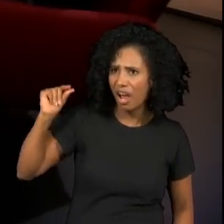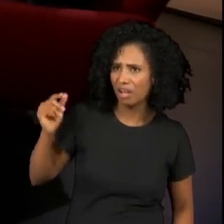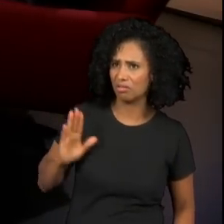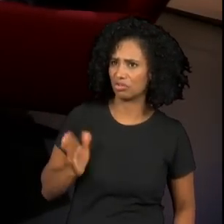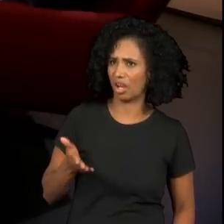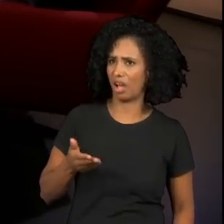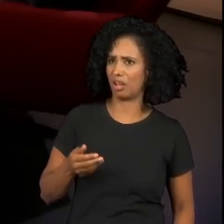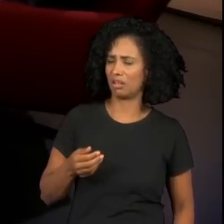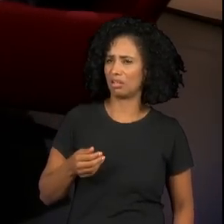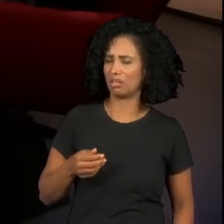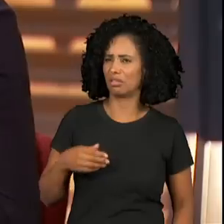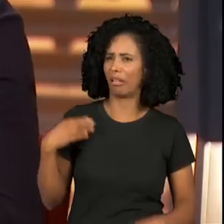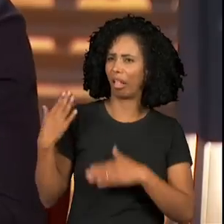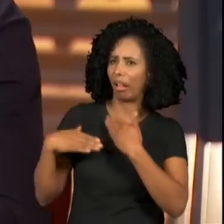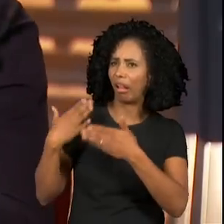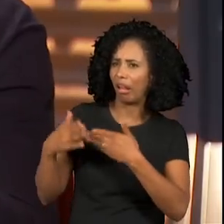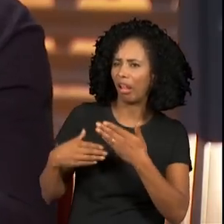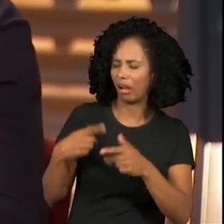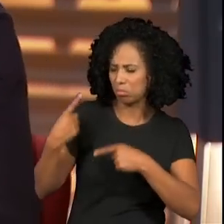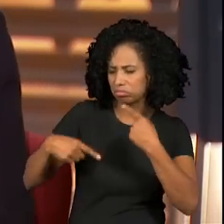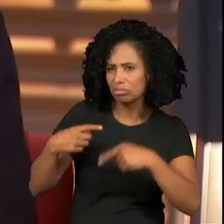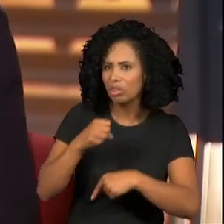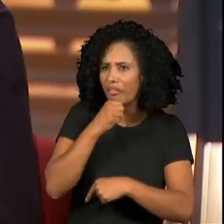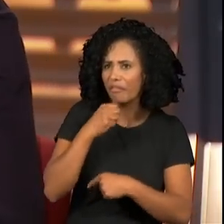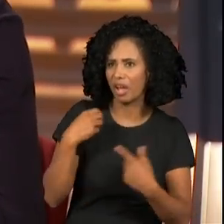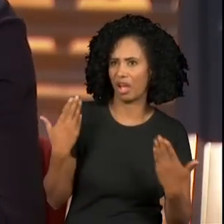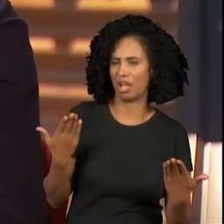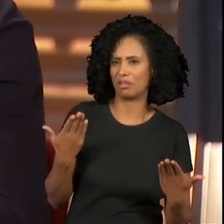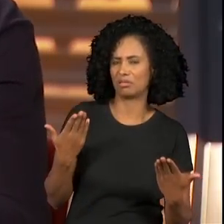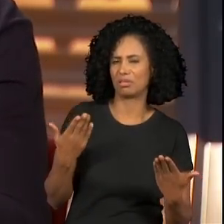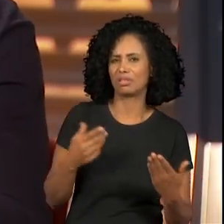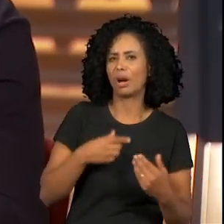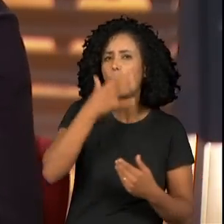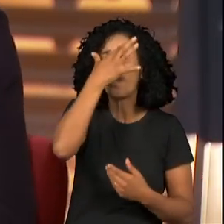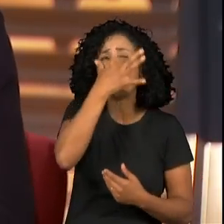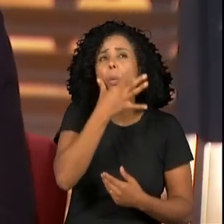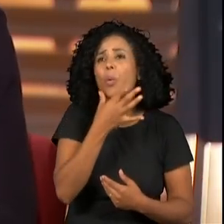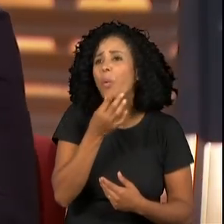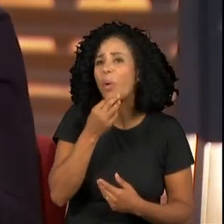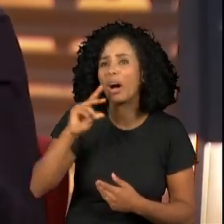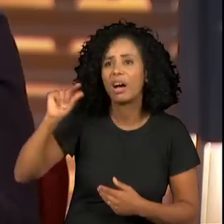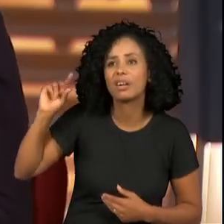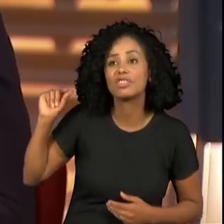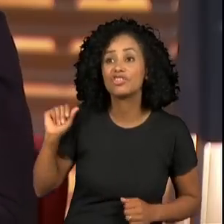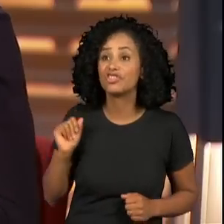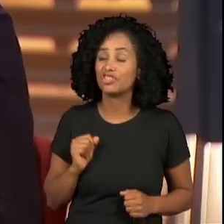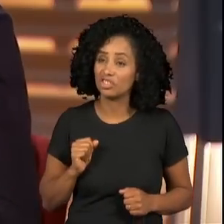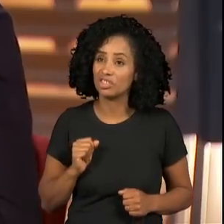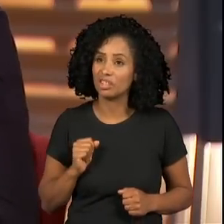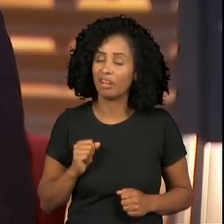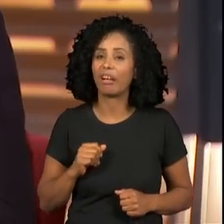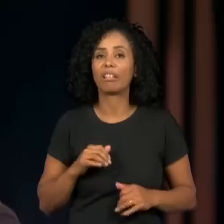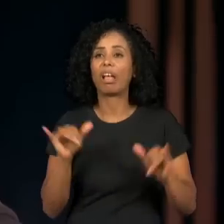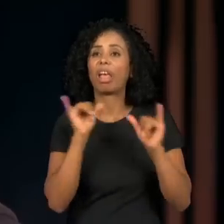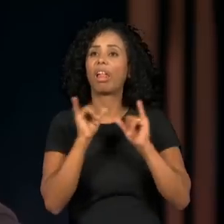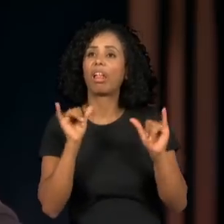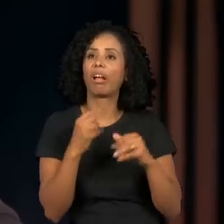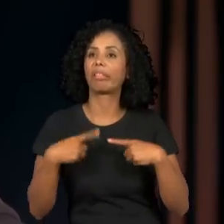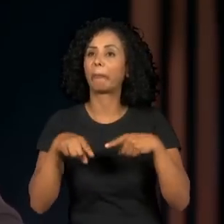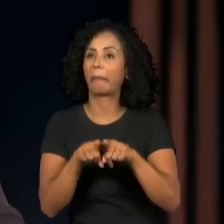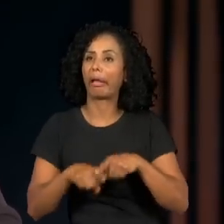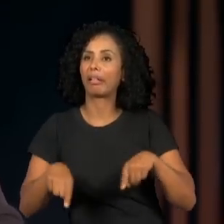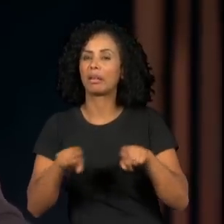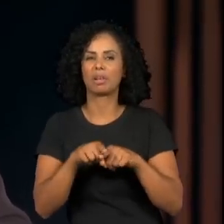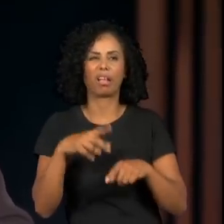velha, tá ligado? Quando ela vem com esse sobrenome antigo, com essas caras antigas, com esse mesmo discurso. Que lero-lero, né?